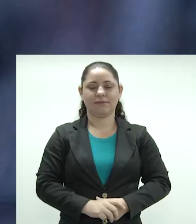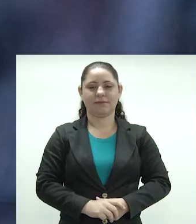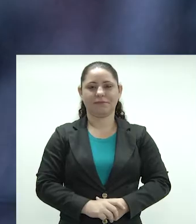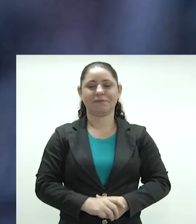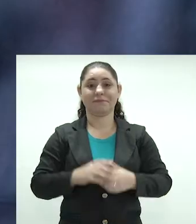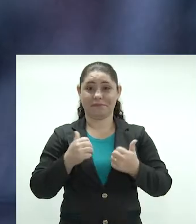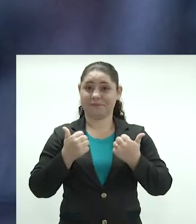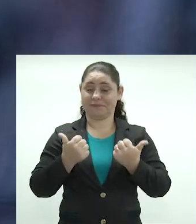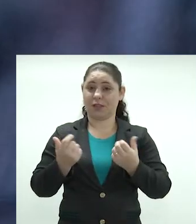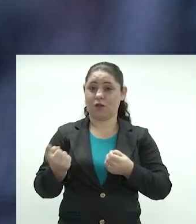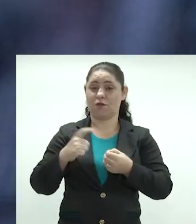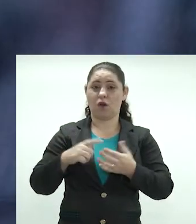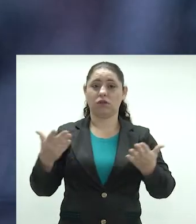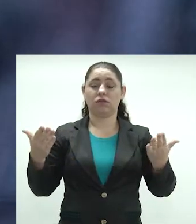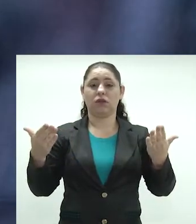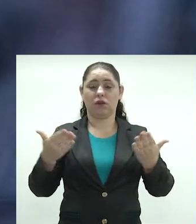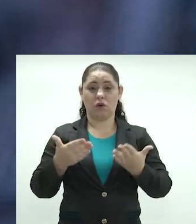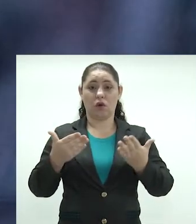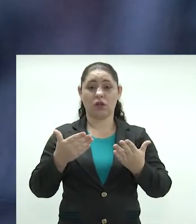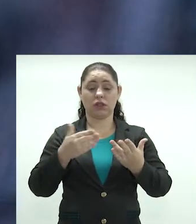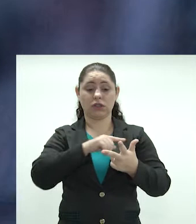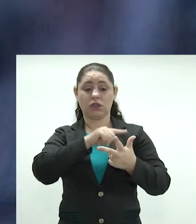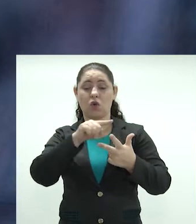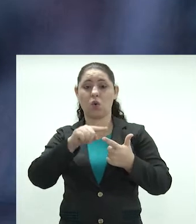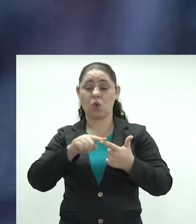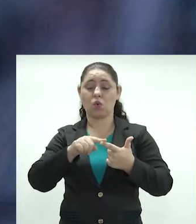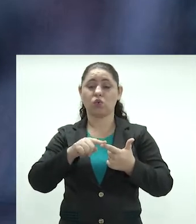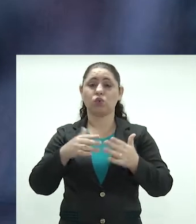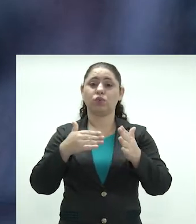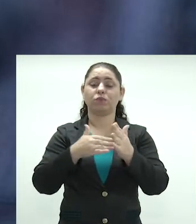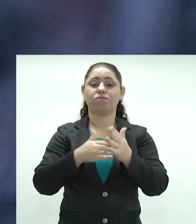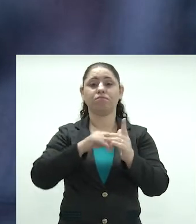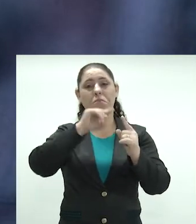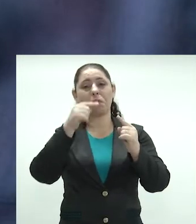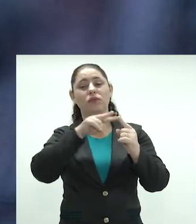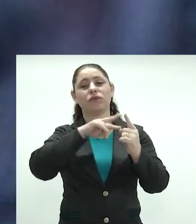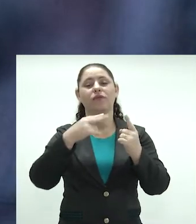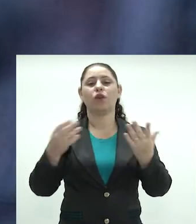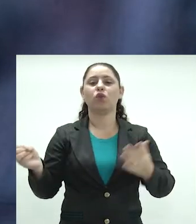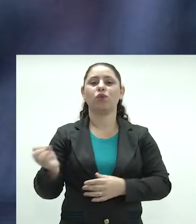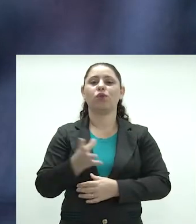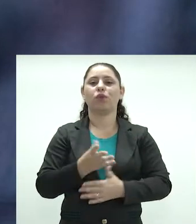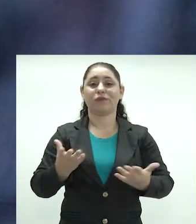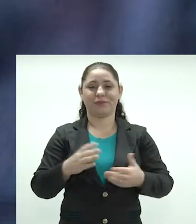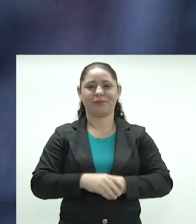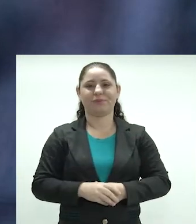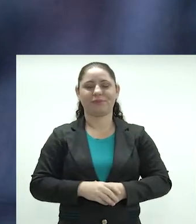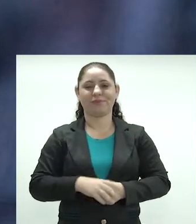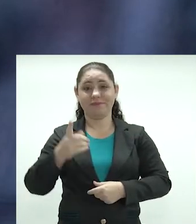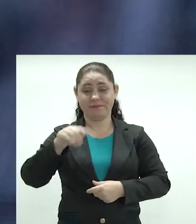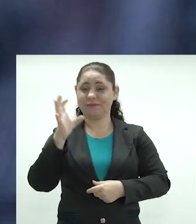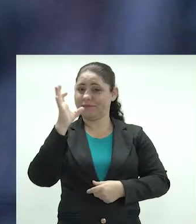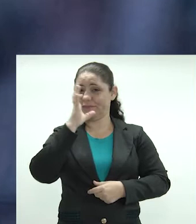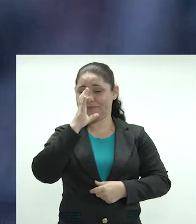Beleza? Então, a gente volta a partir de agora com o segundo e último bloco do Ponto de Vista. E como eu disse anteriormente, a gente trouxe uma novidade para quem